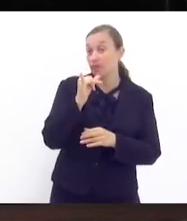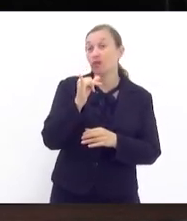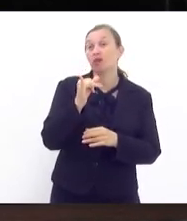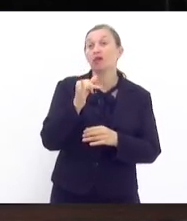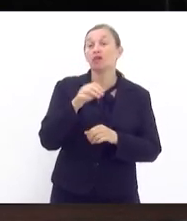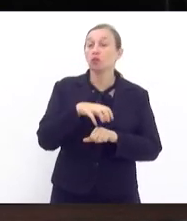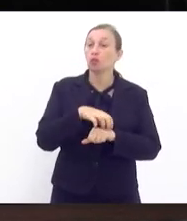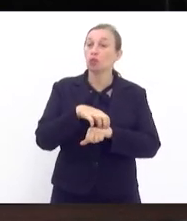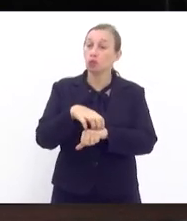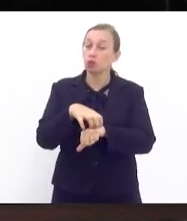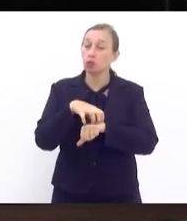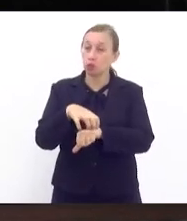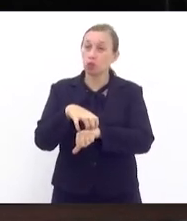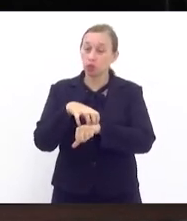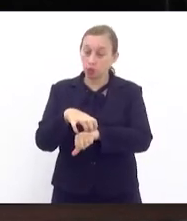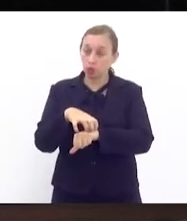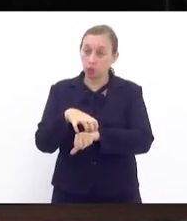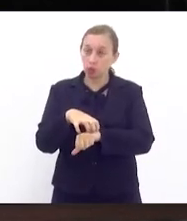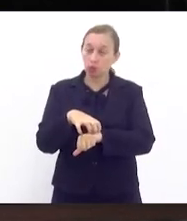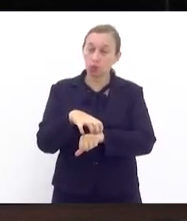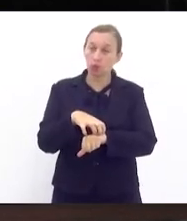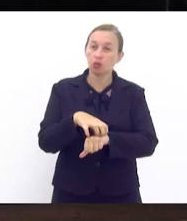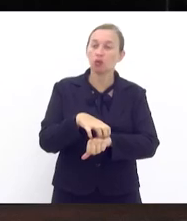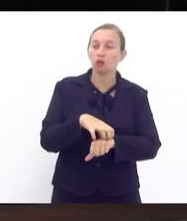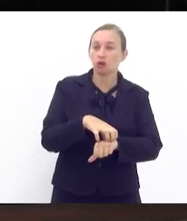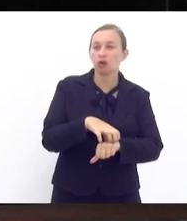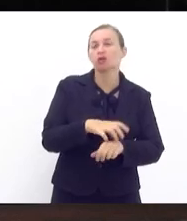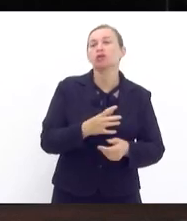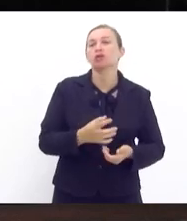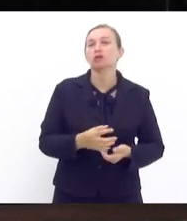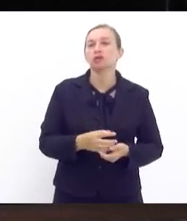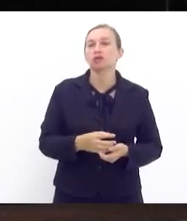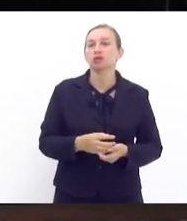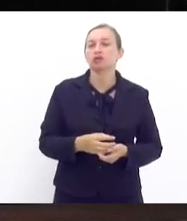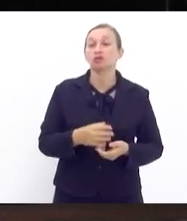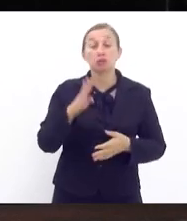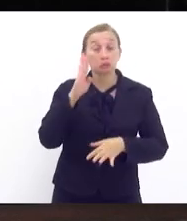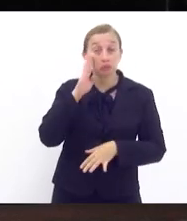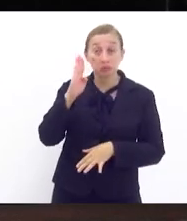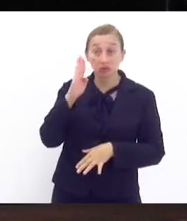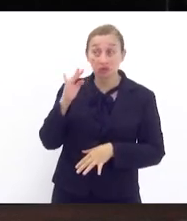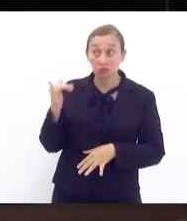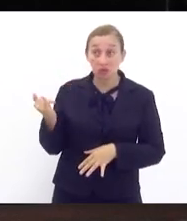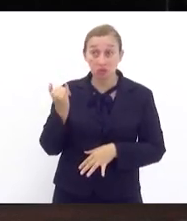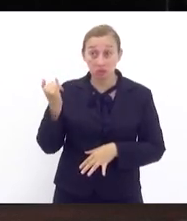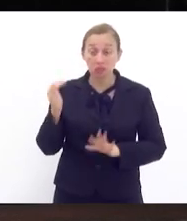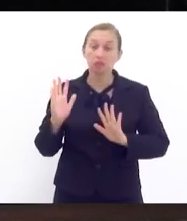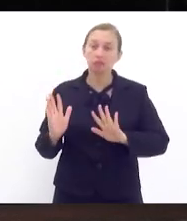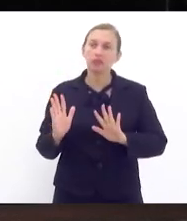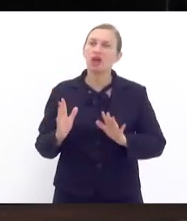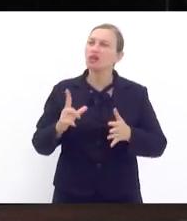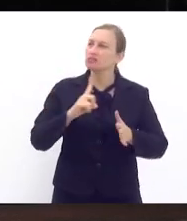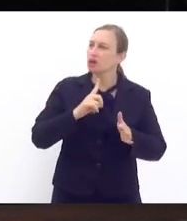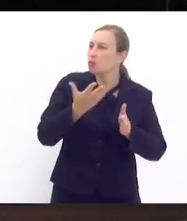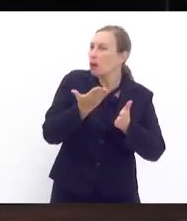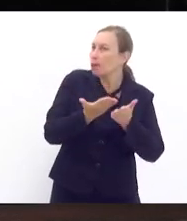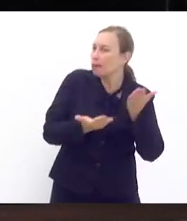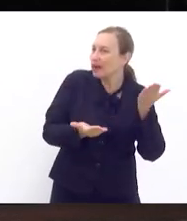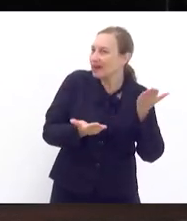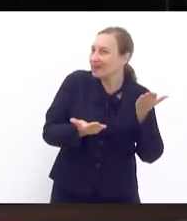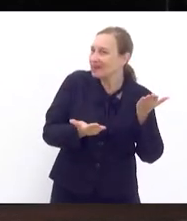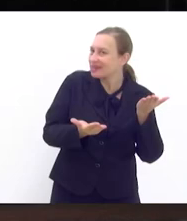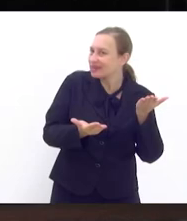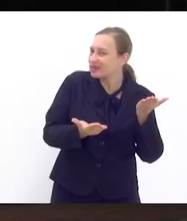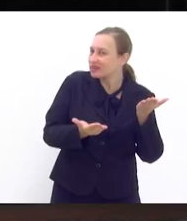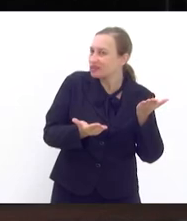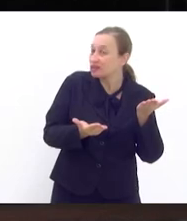transporte coletivo, que foram considerados bens essenciais. Então, a gente tem uma queda nominal